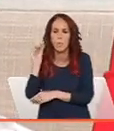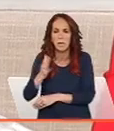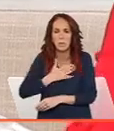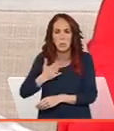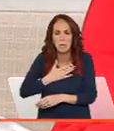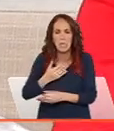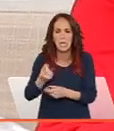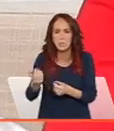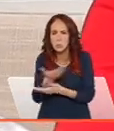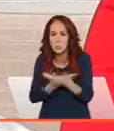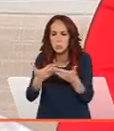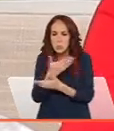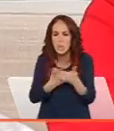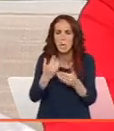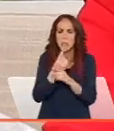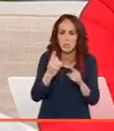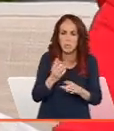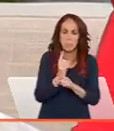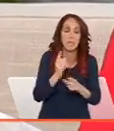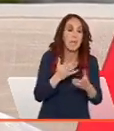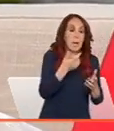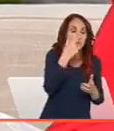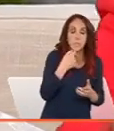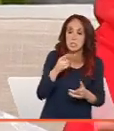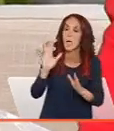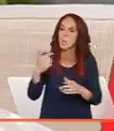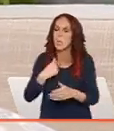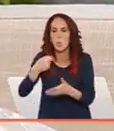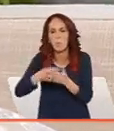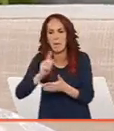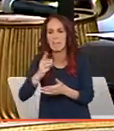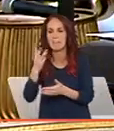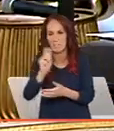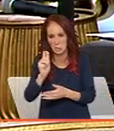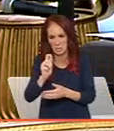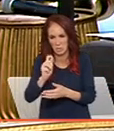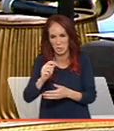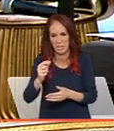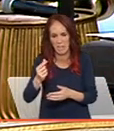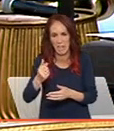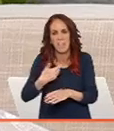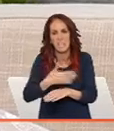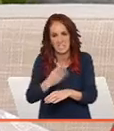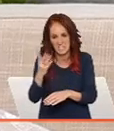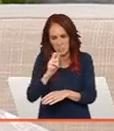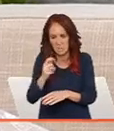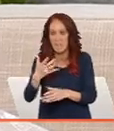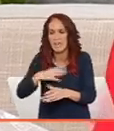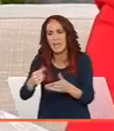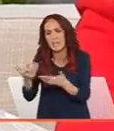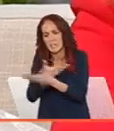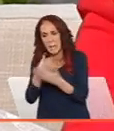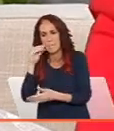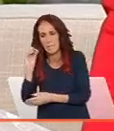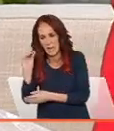mas agora eu vou ficar direitinha, vou colmatar os outros 3 meses e vou pagar. Renegociar. Sim. Não é? Ou seja, o que é que o banco faz